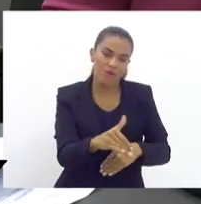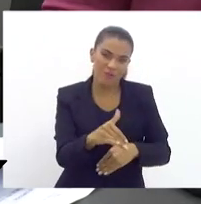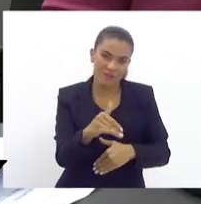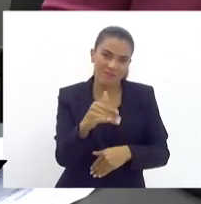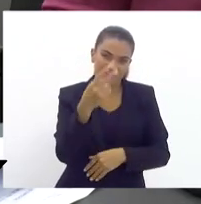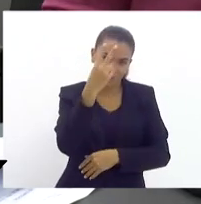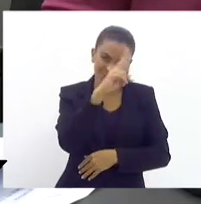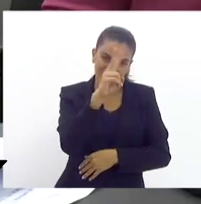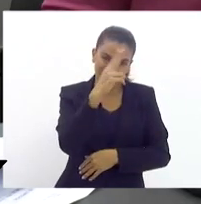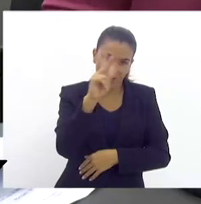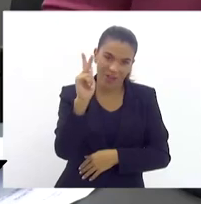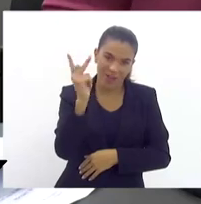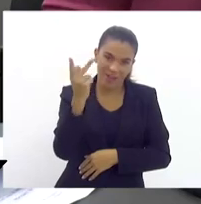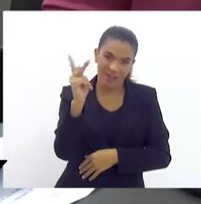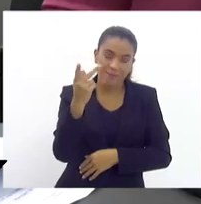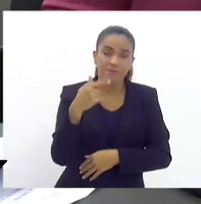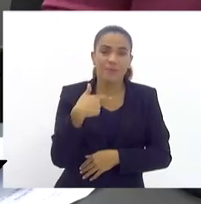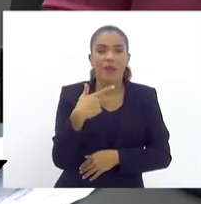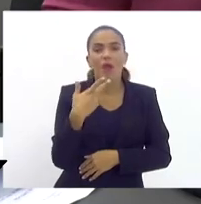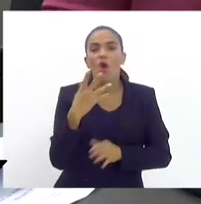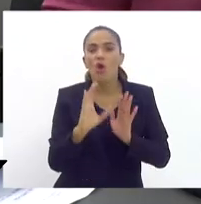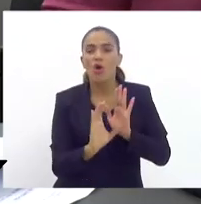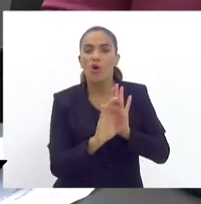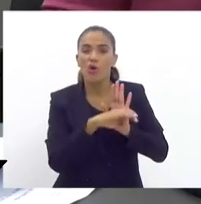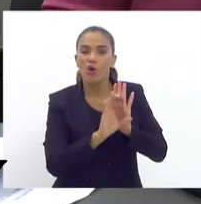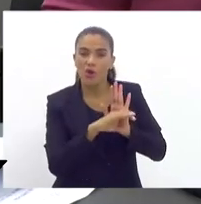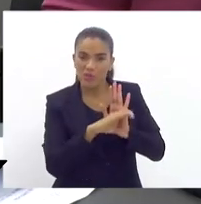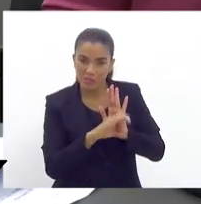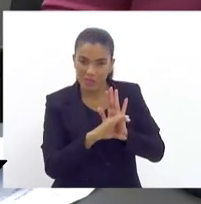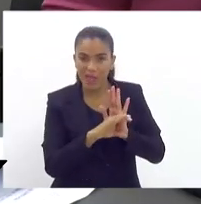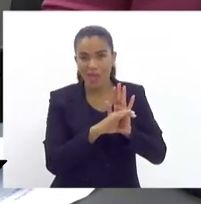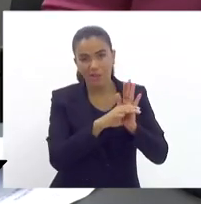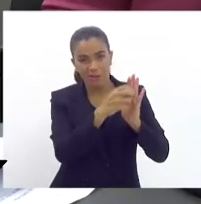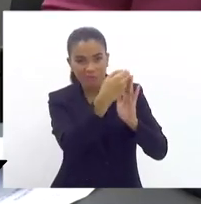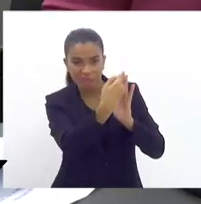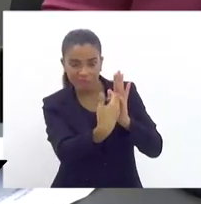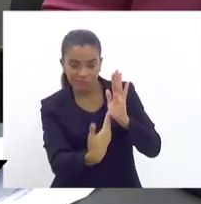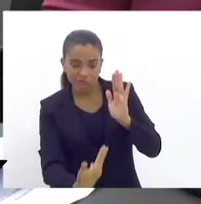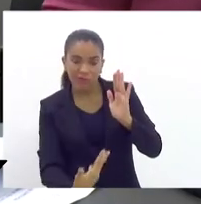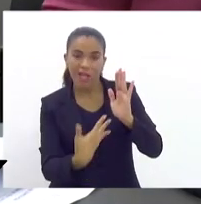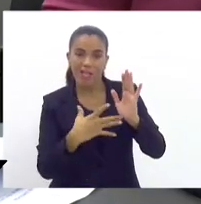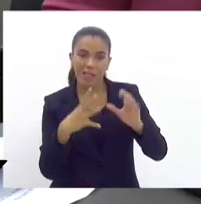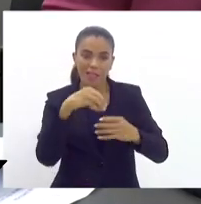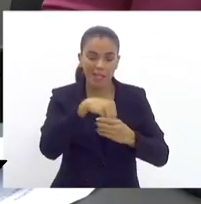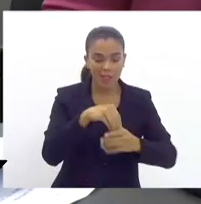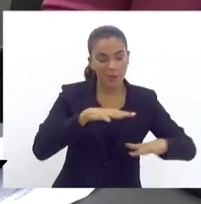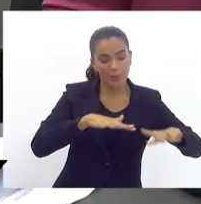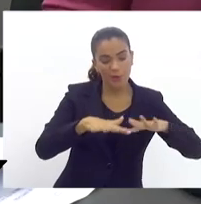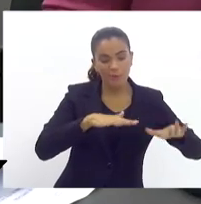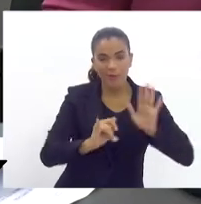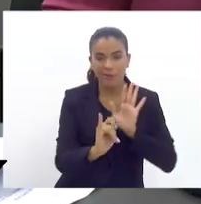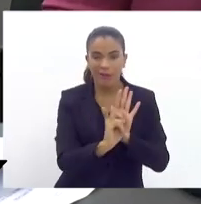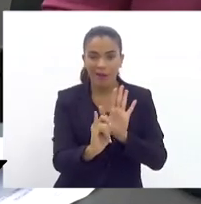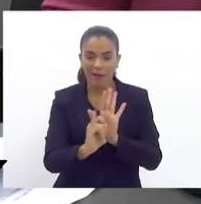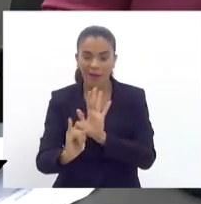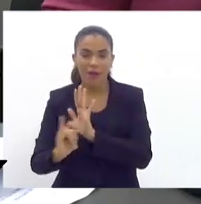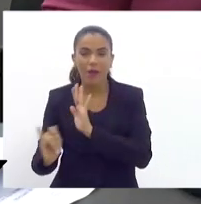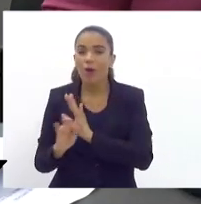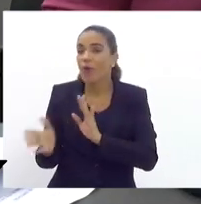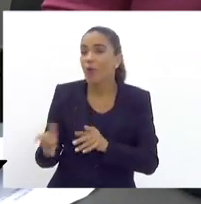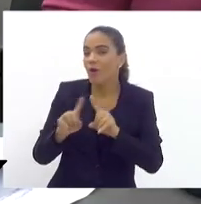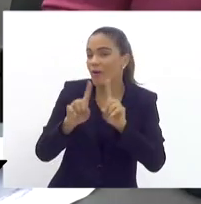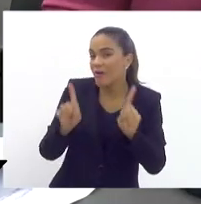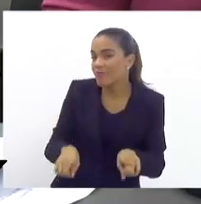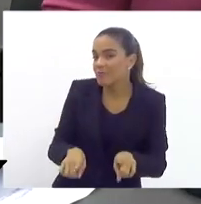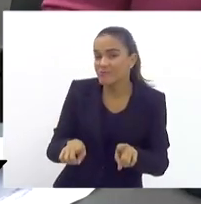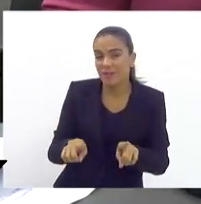né, de conceituar, dentro dos movimentos identitários, qual é a função da